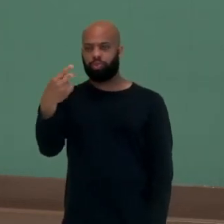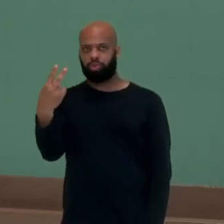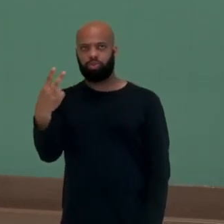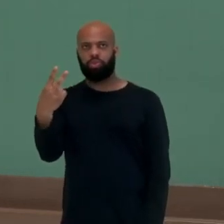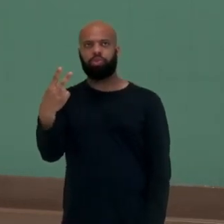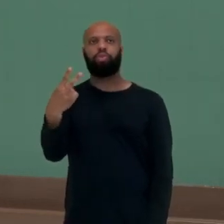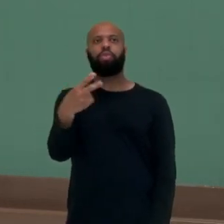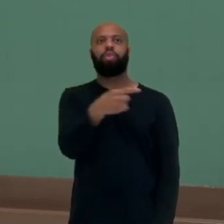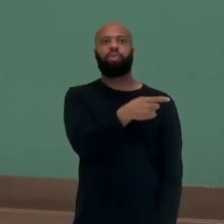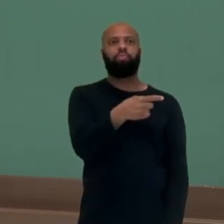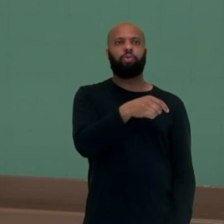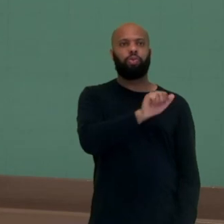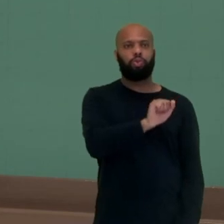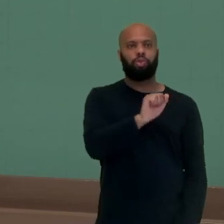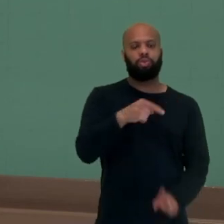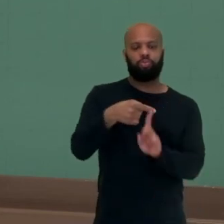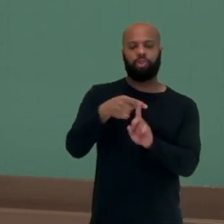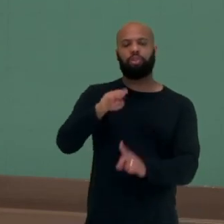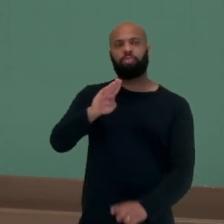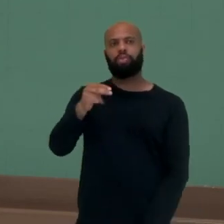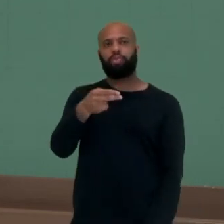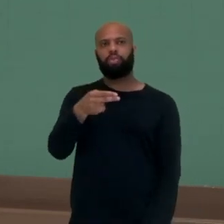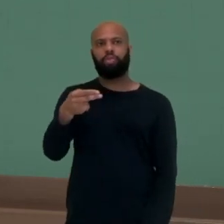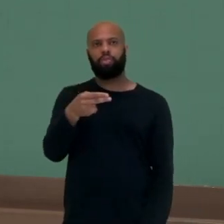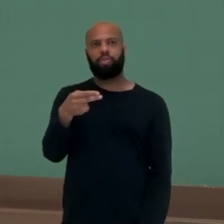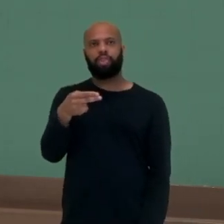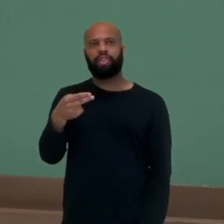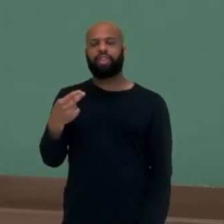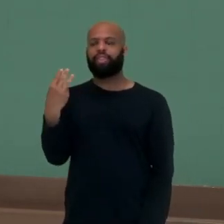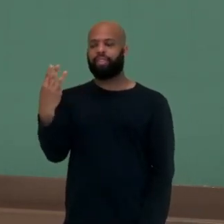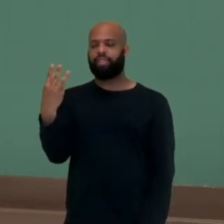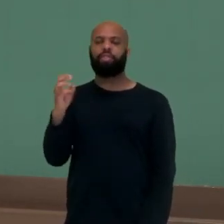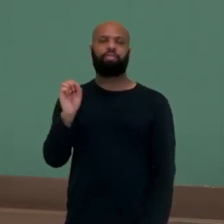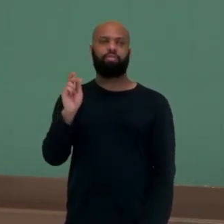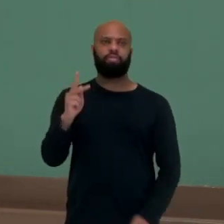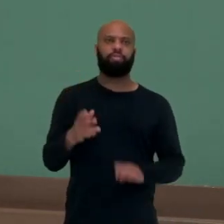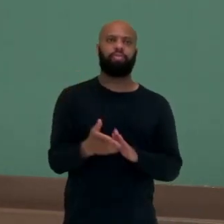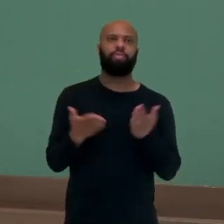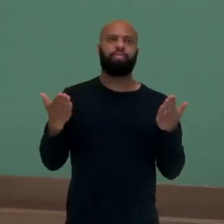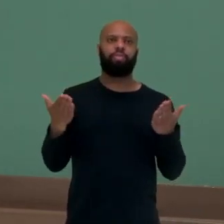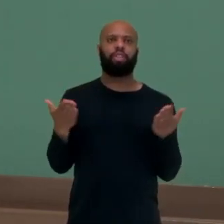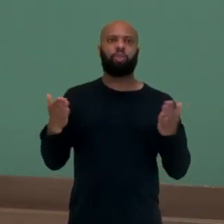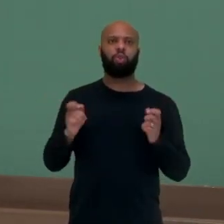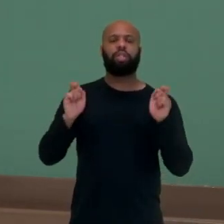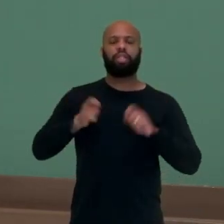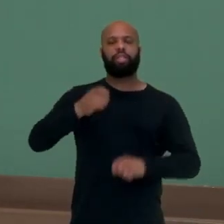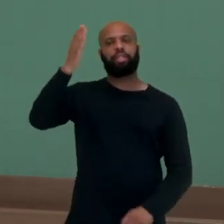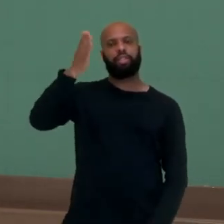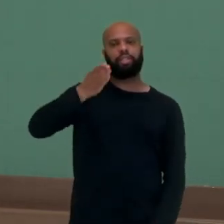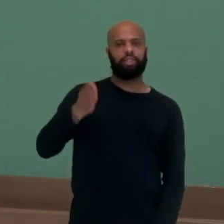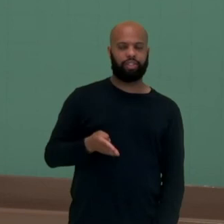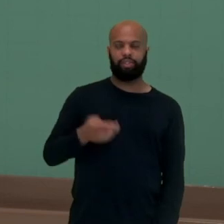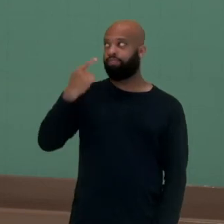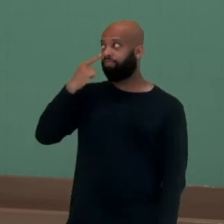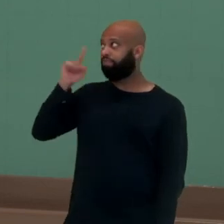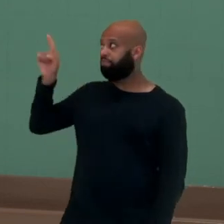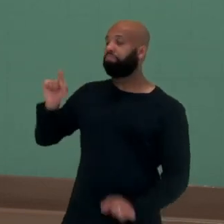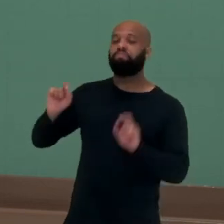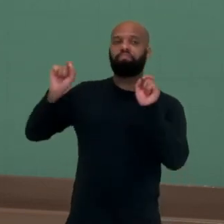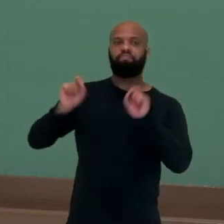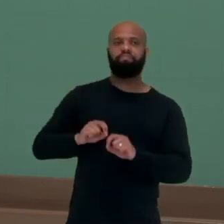2, menos a mais b é igual a 3. Nesse caso ficou muito fácil, né? Eu